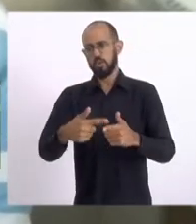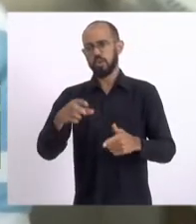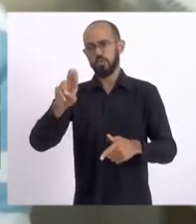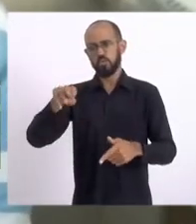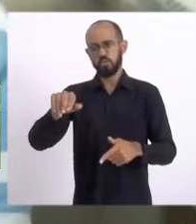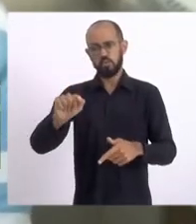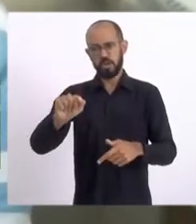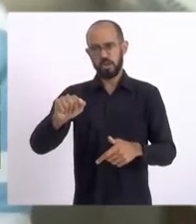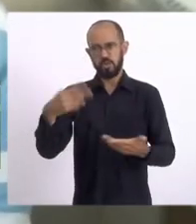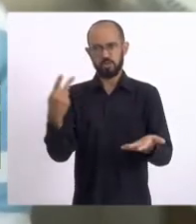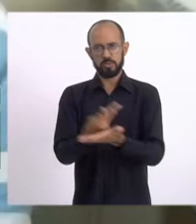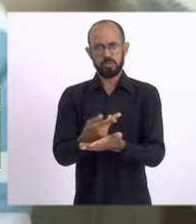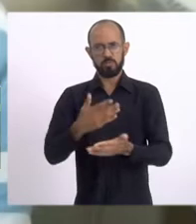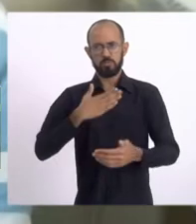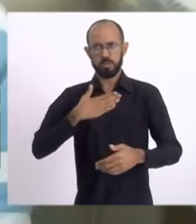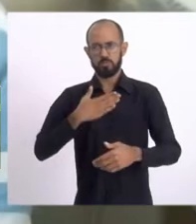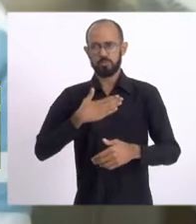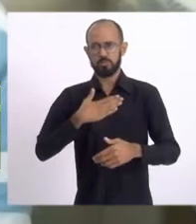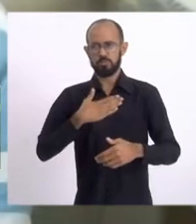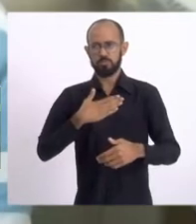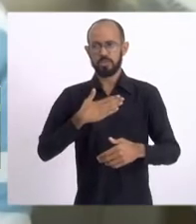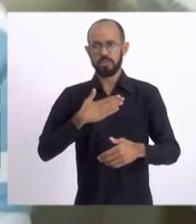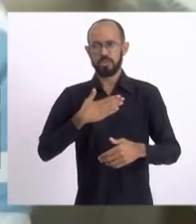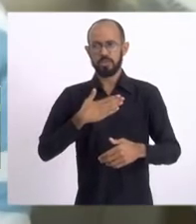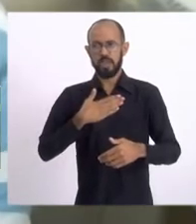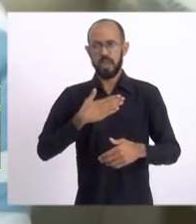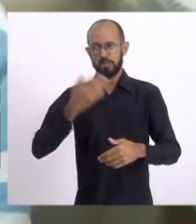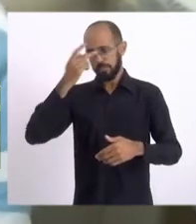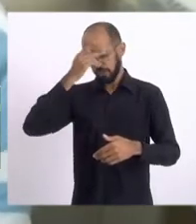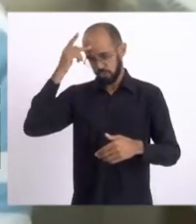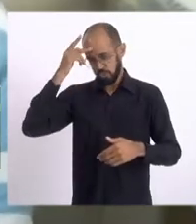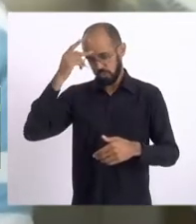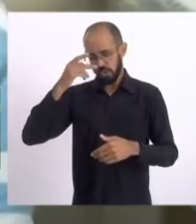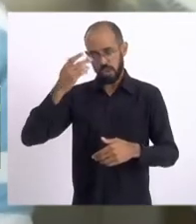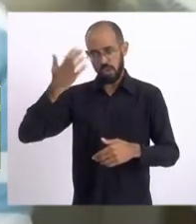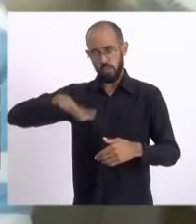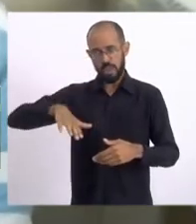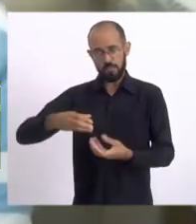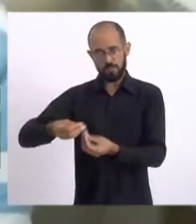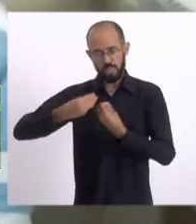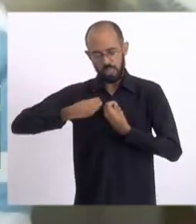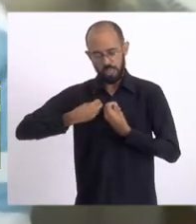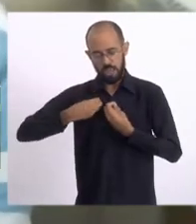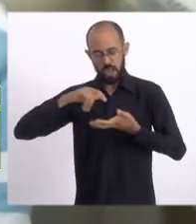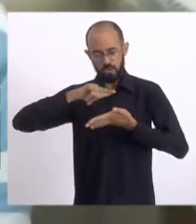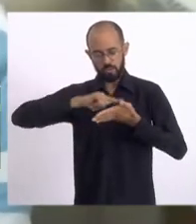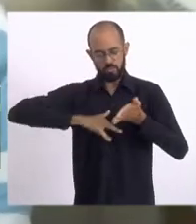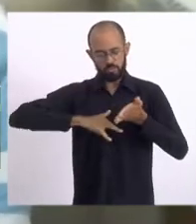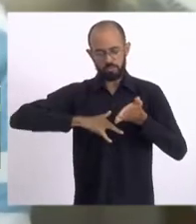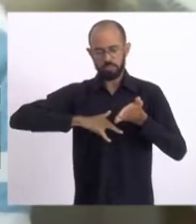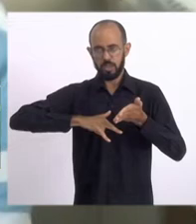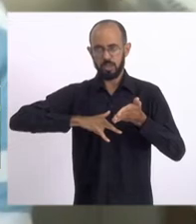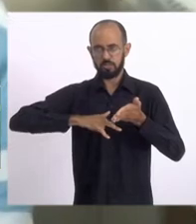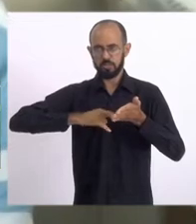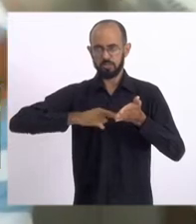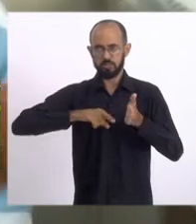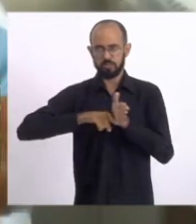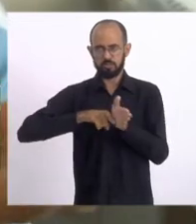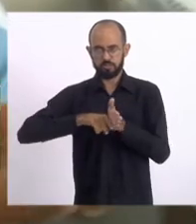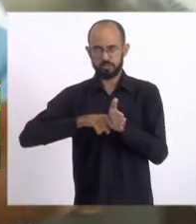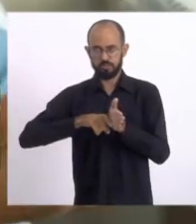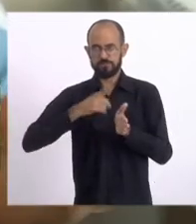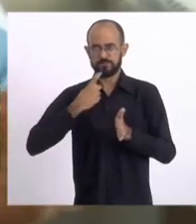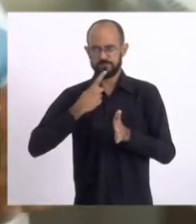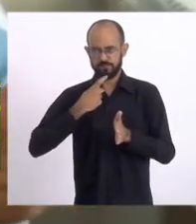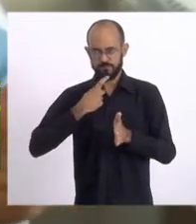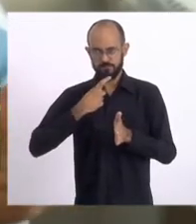negado o resultado dos exames de sangue que eu faço na iniciativa privada.